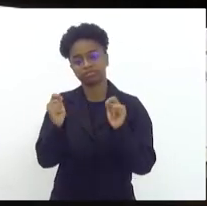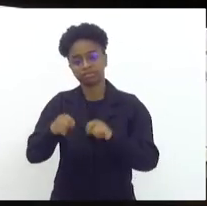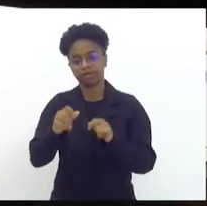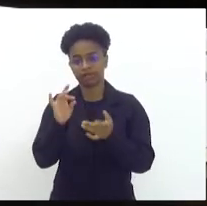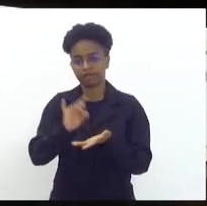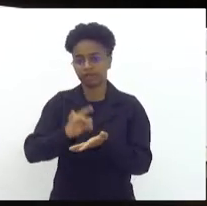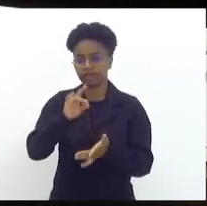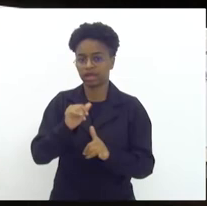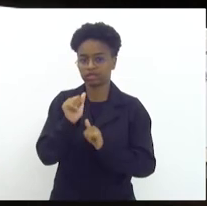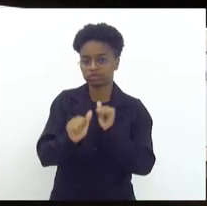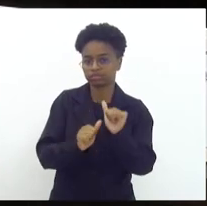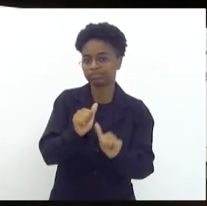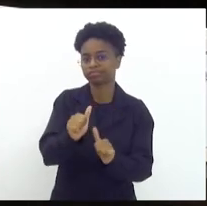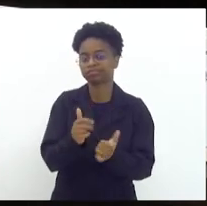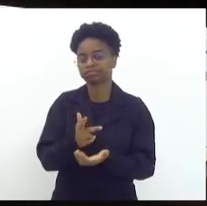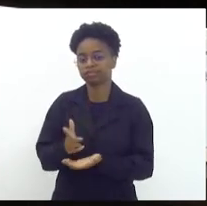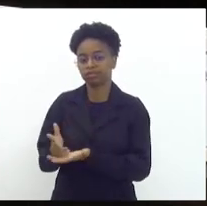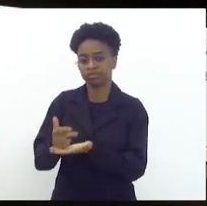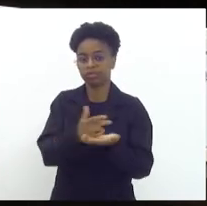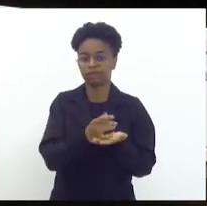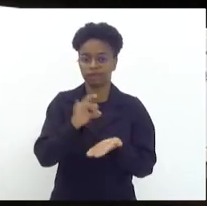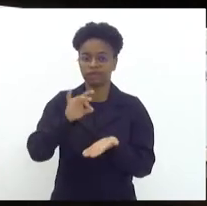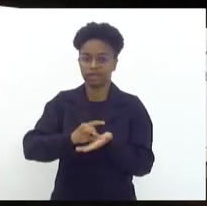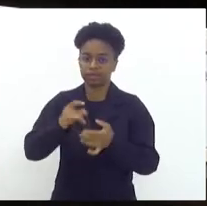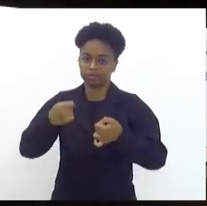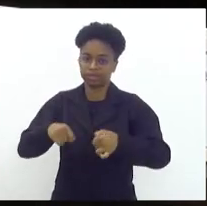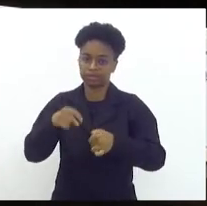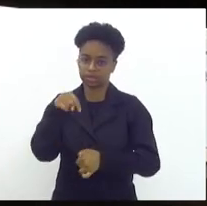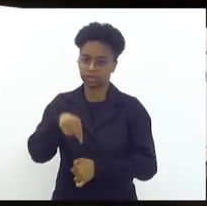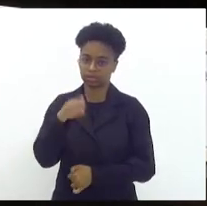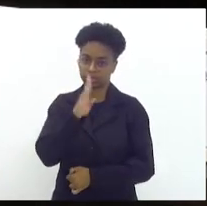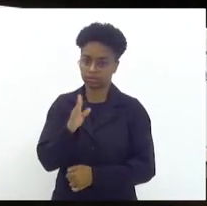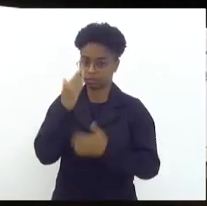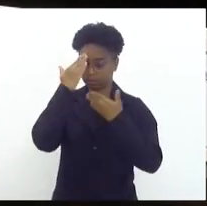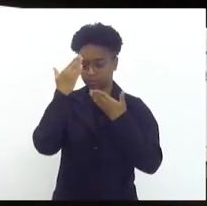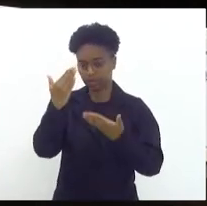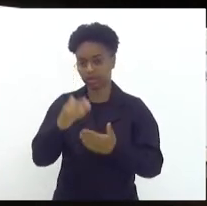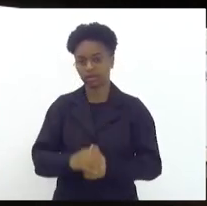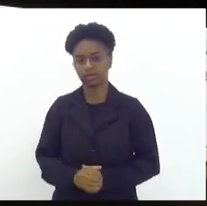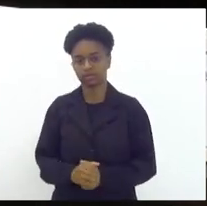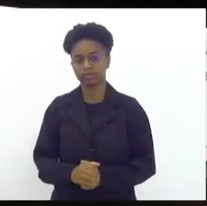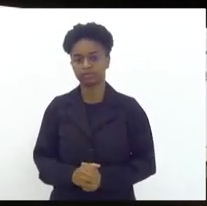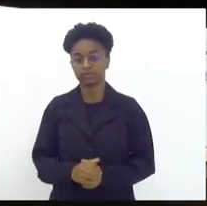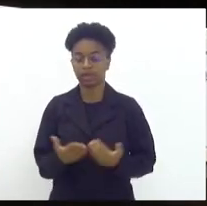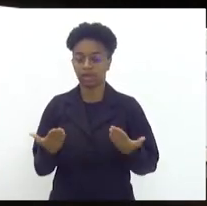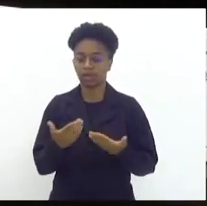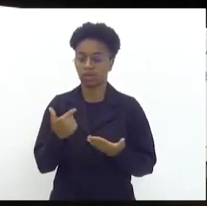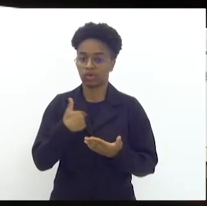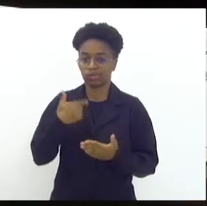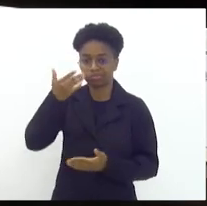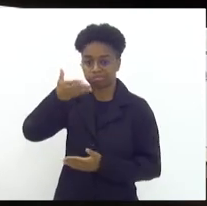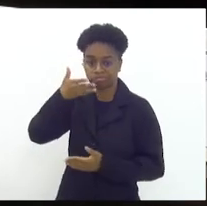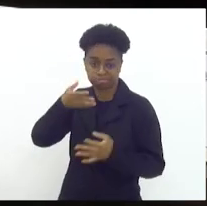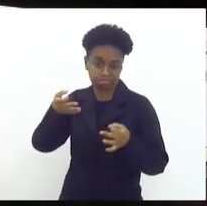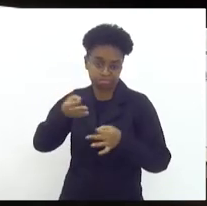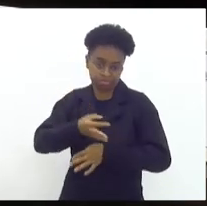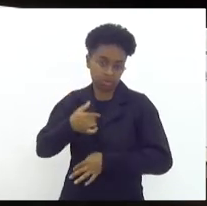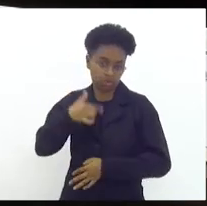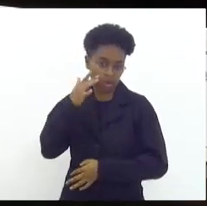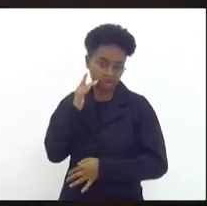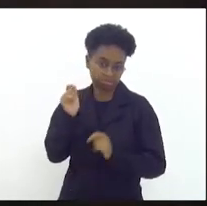reforma tributária que é absolutamente necessário Alexandre pro filho aqui é contribuição que eu achei que podia dar